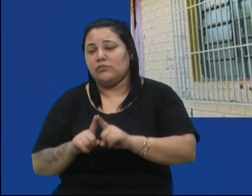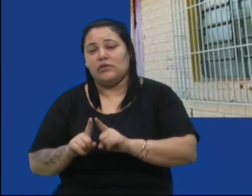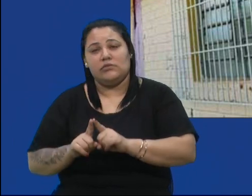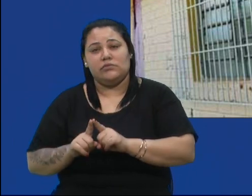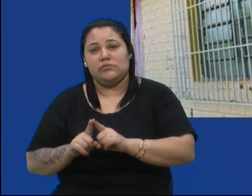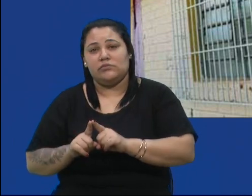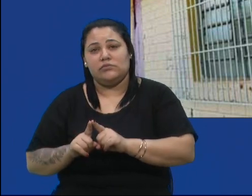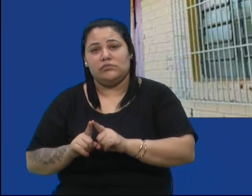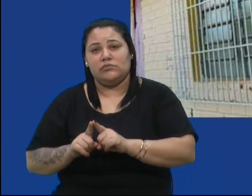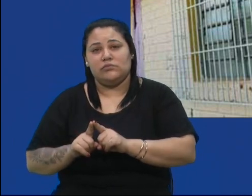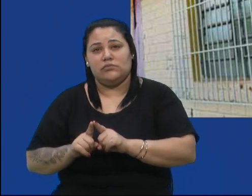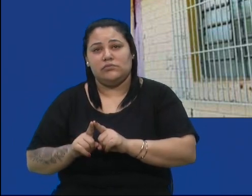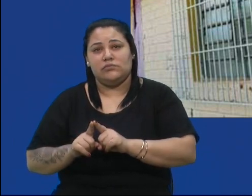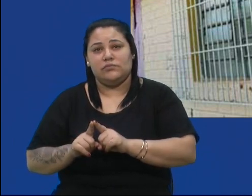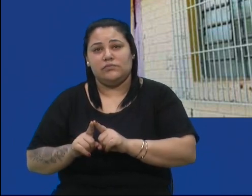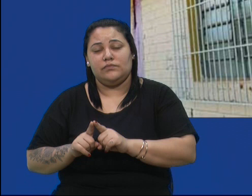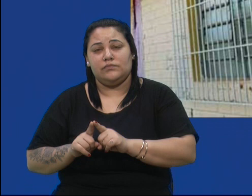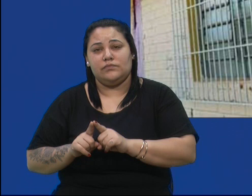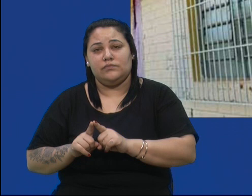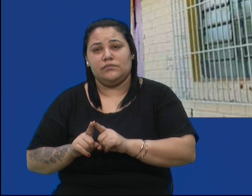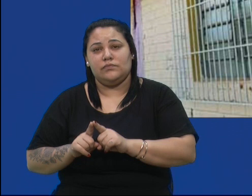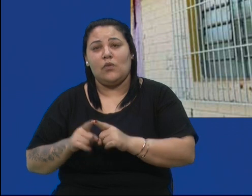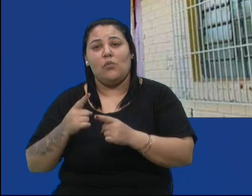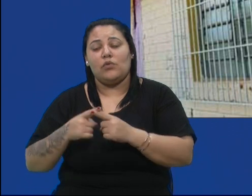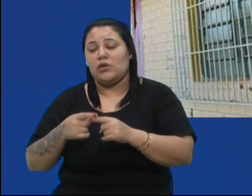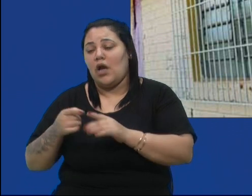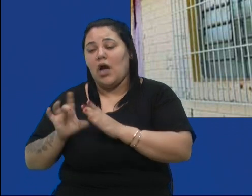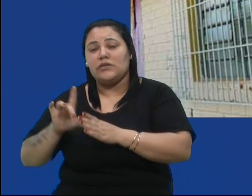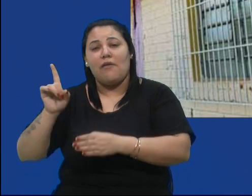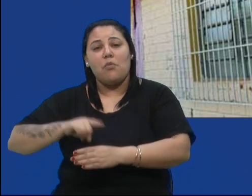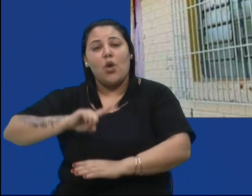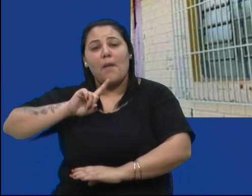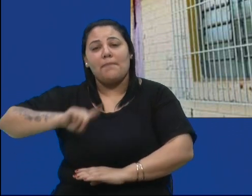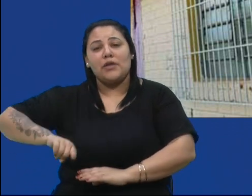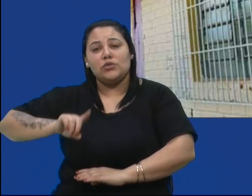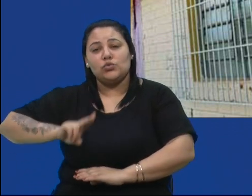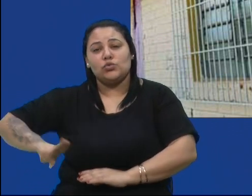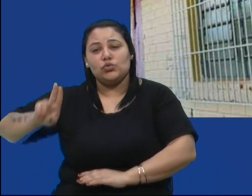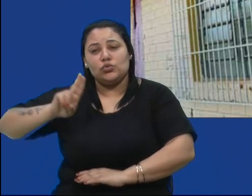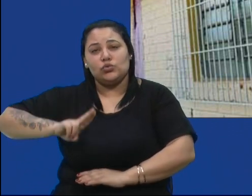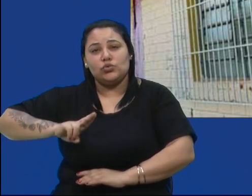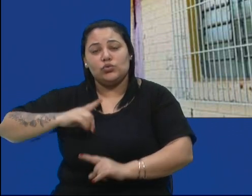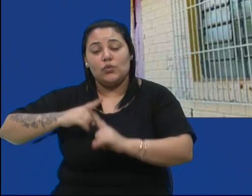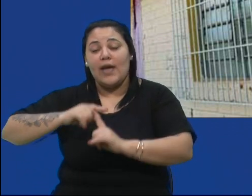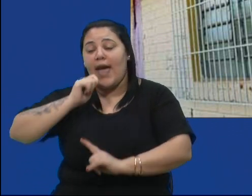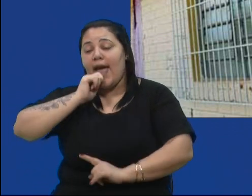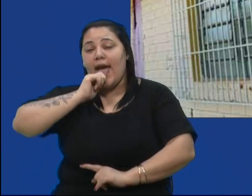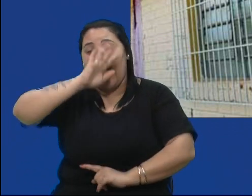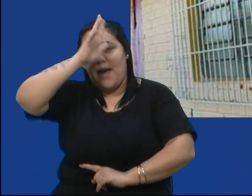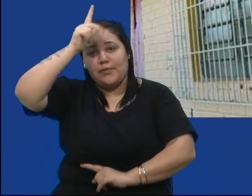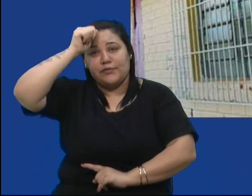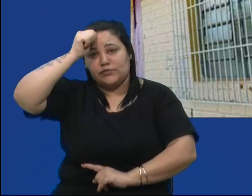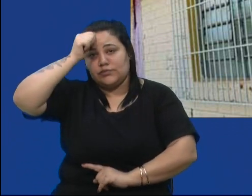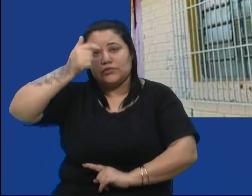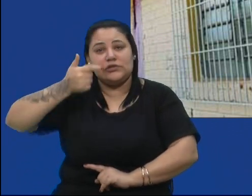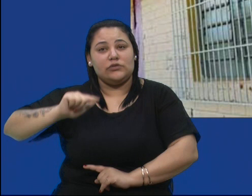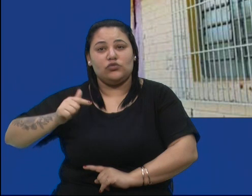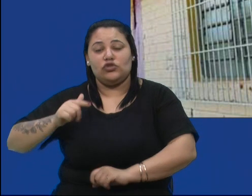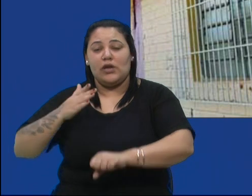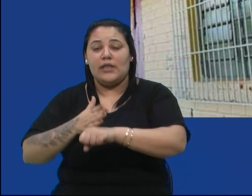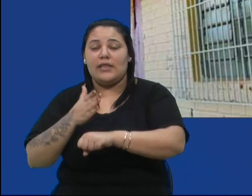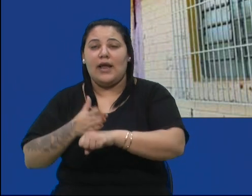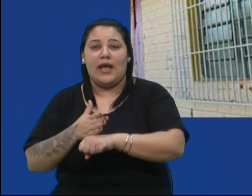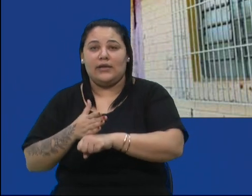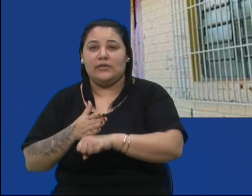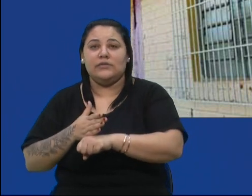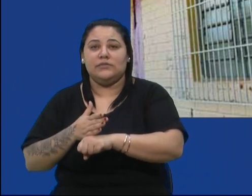através de interditos proibitórios. Porque ainda a Prefeitura não tinha ingressado com ações de reintegração